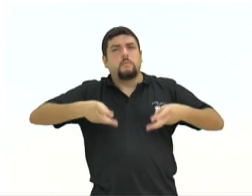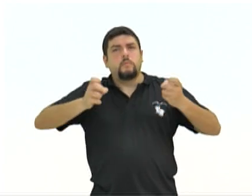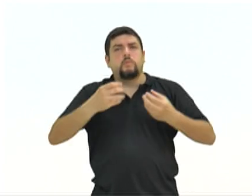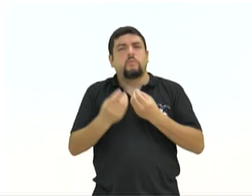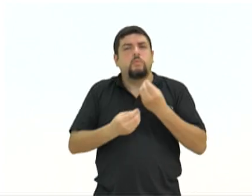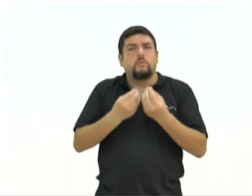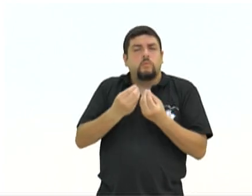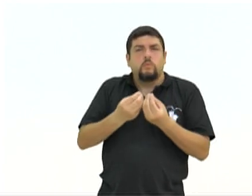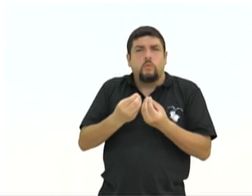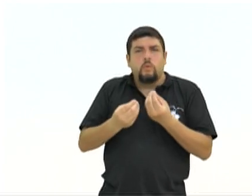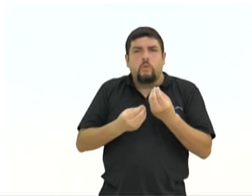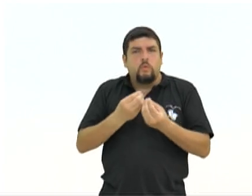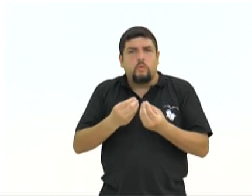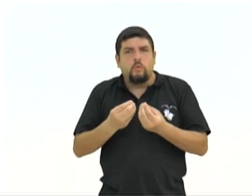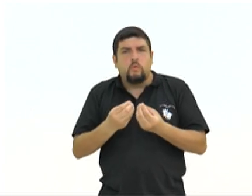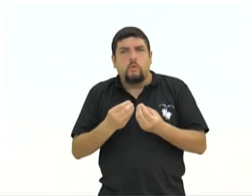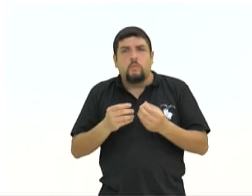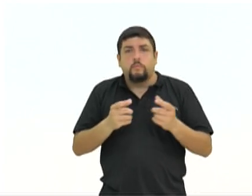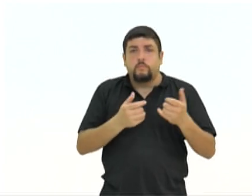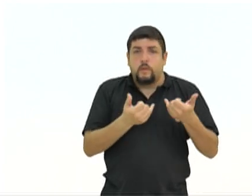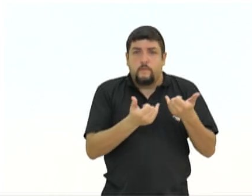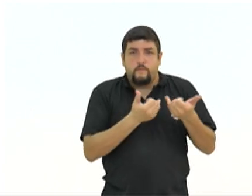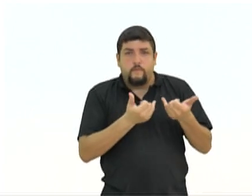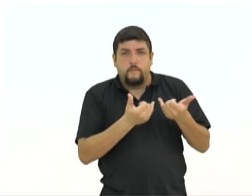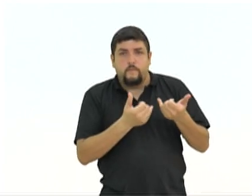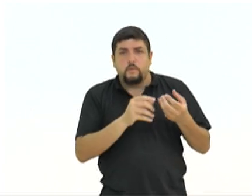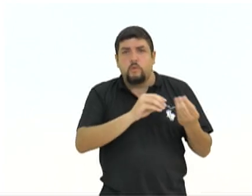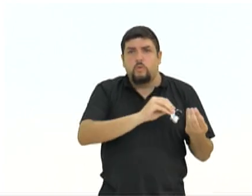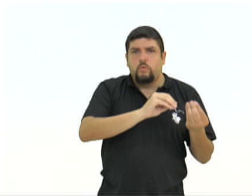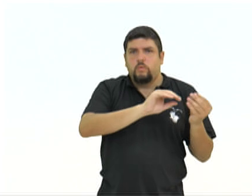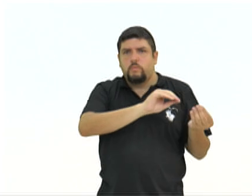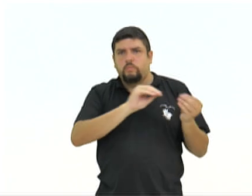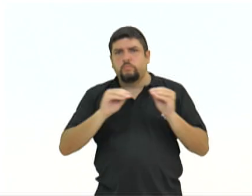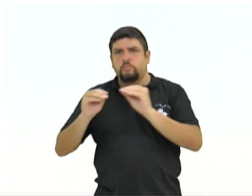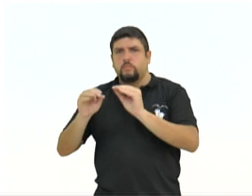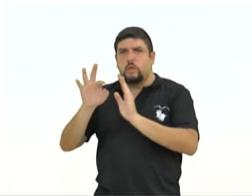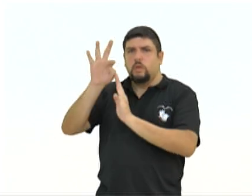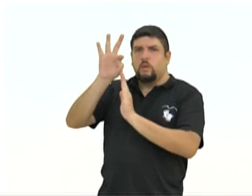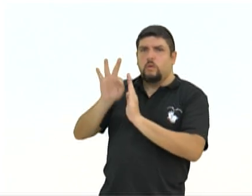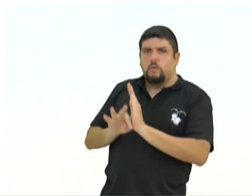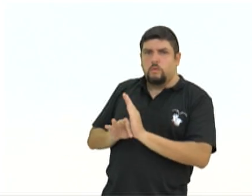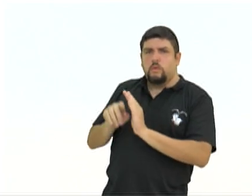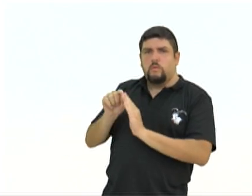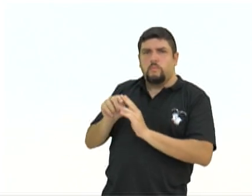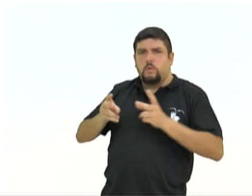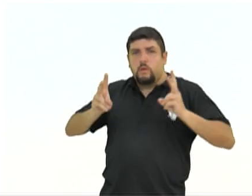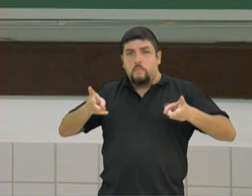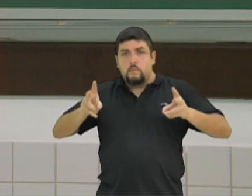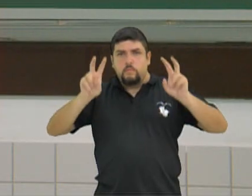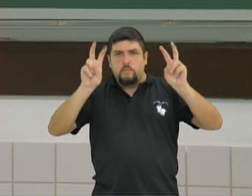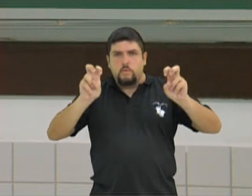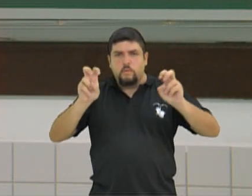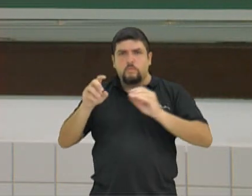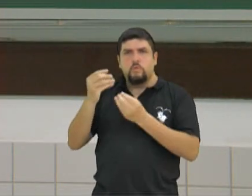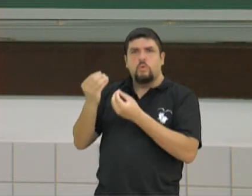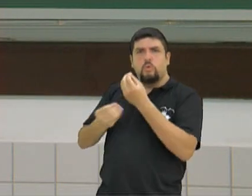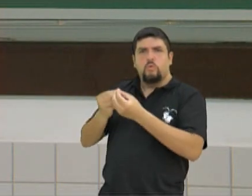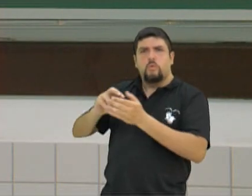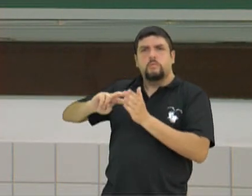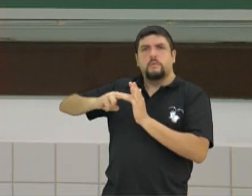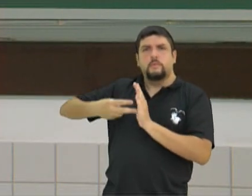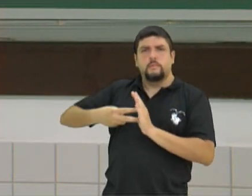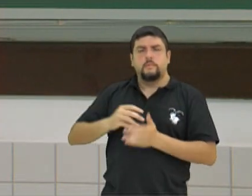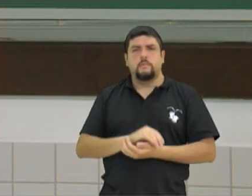de diferentes formas de tratar uma informação na comparação de textos que abordam o mesmo tema. Então, seguem aí